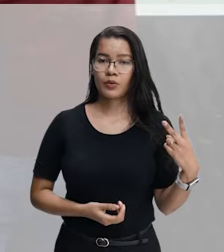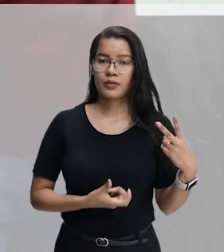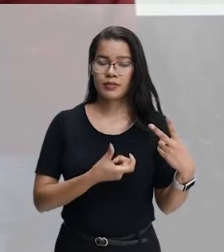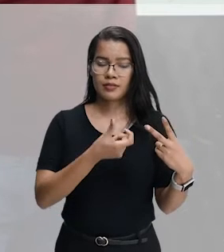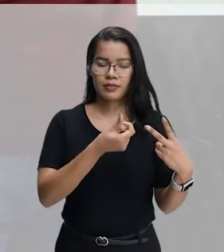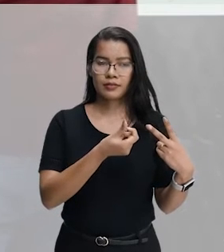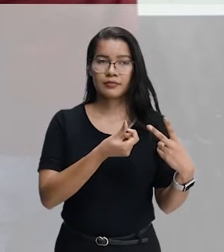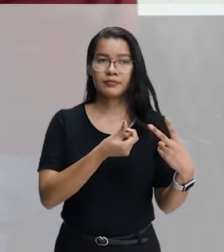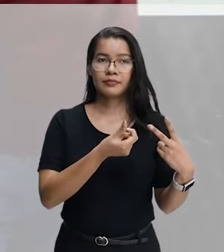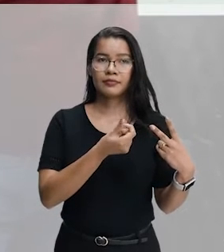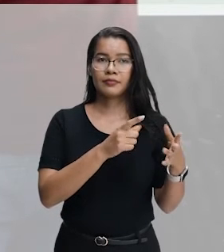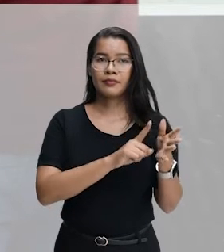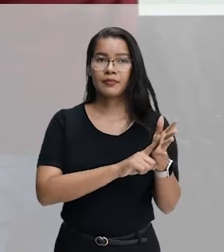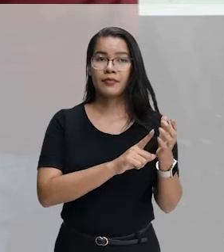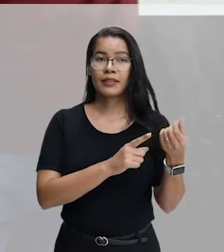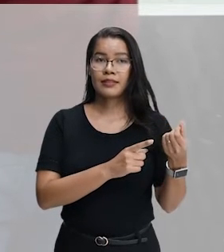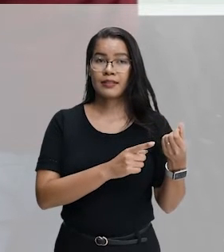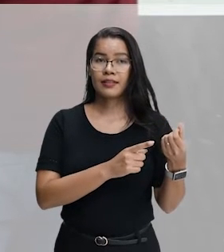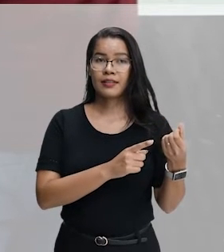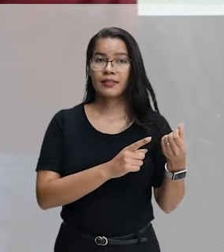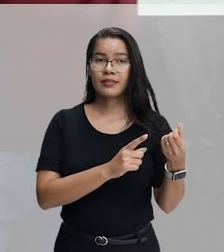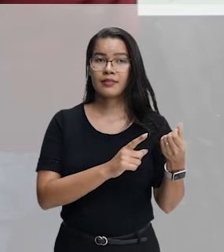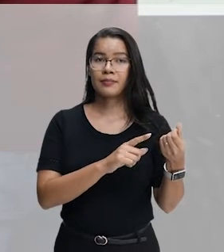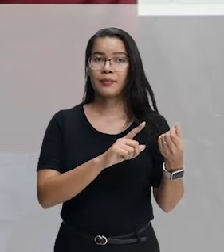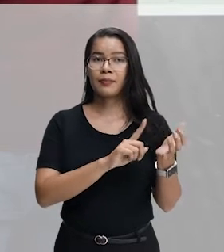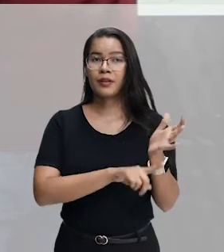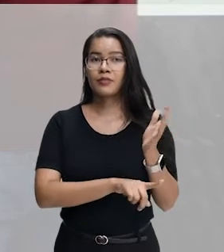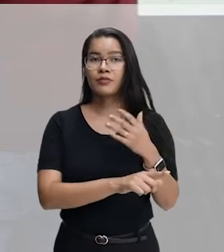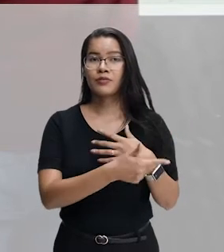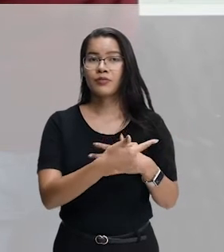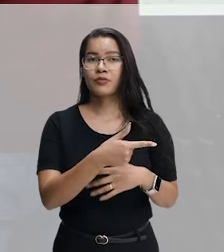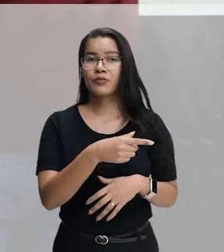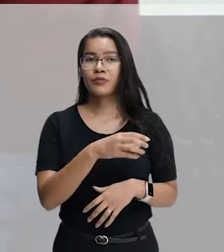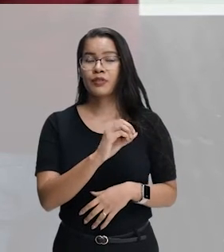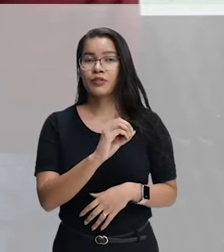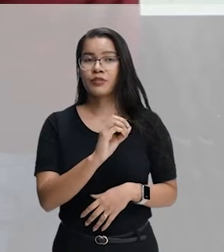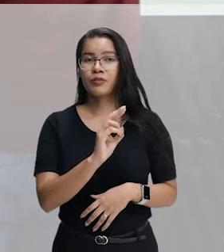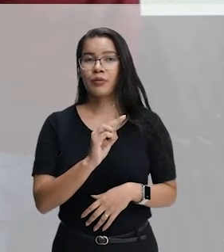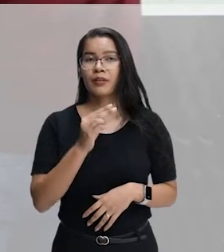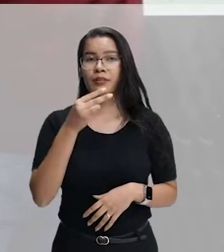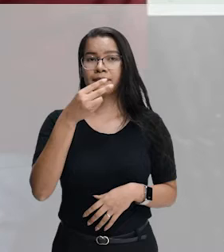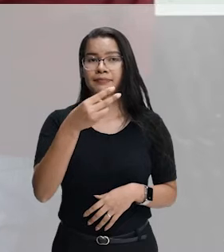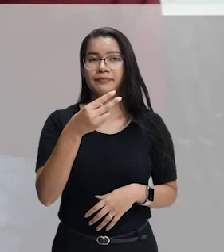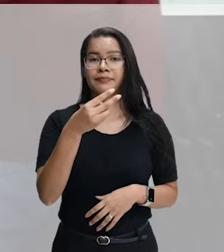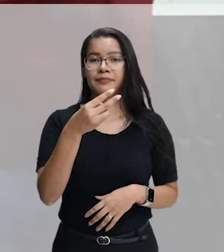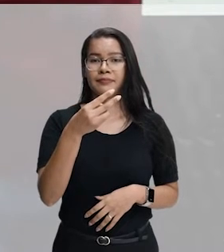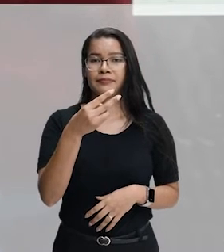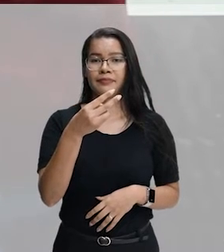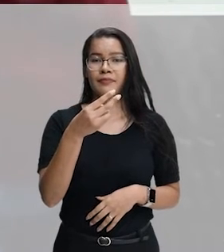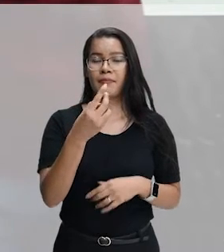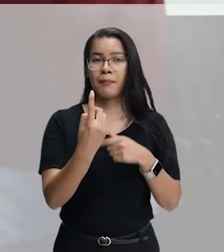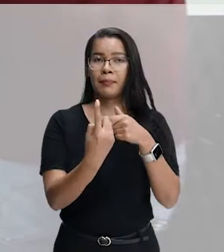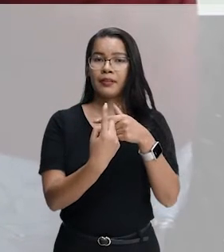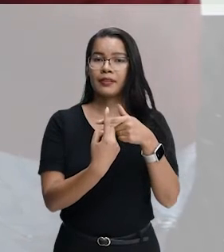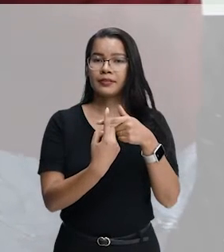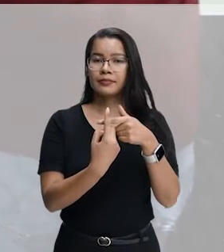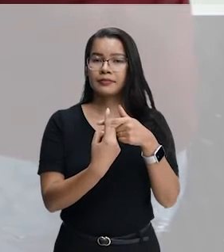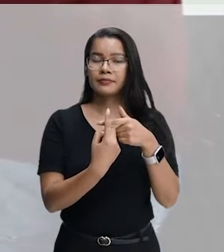6 menos 20 ao quadrado. Sempre vai entrar aqui a média.